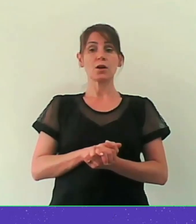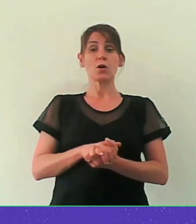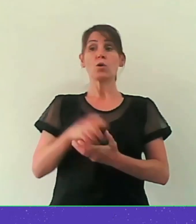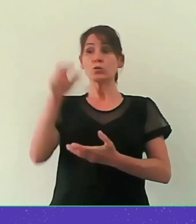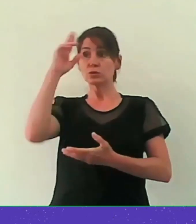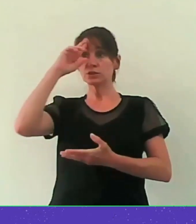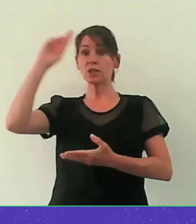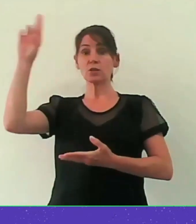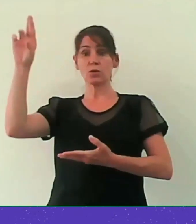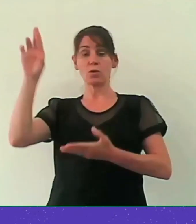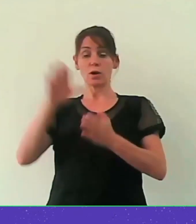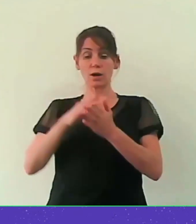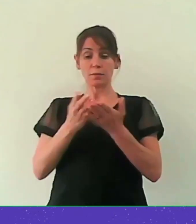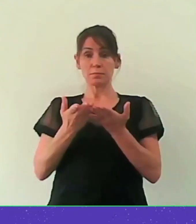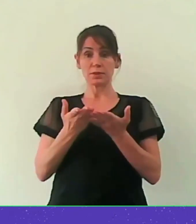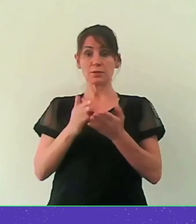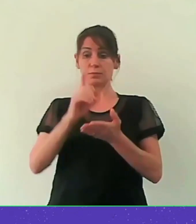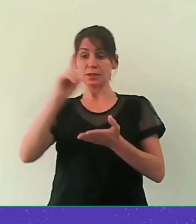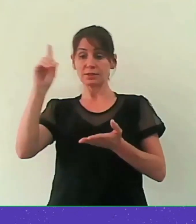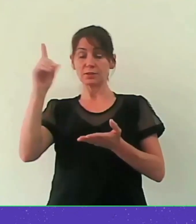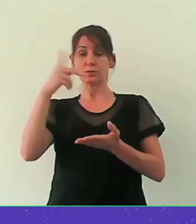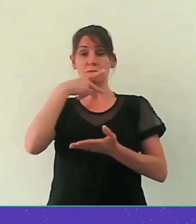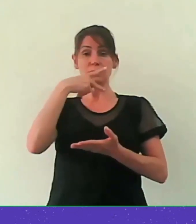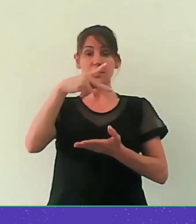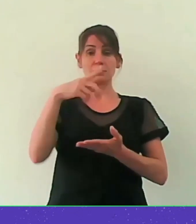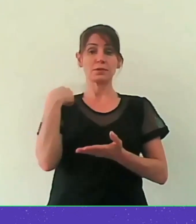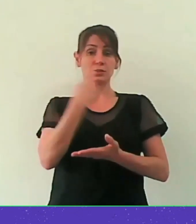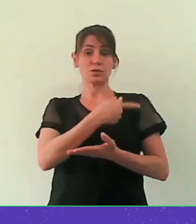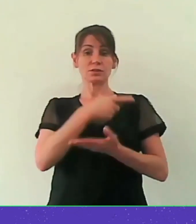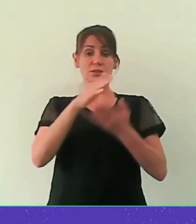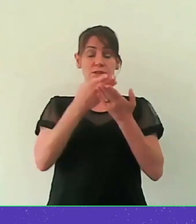os tesouros da palavra profética para nós,